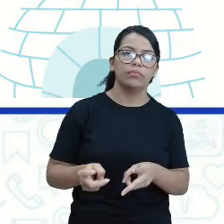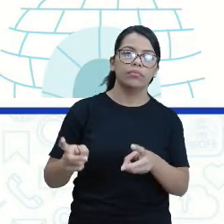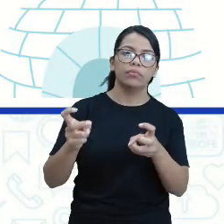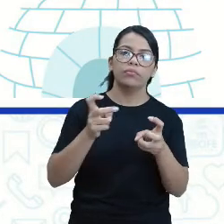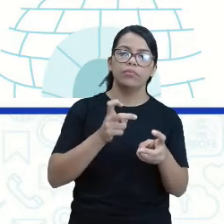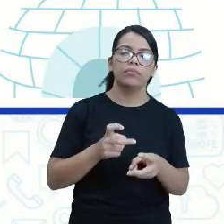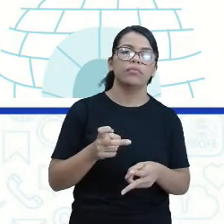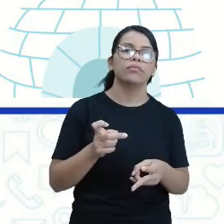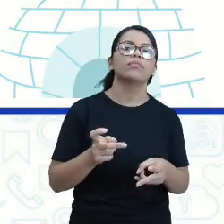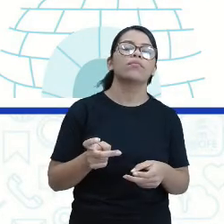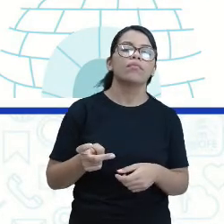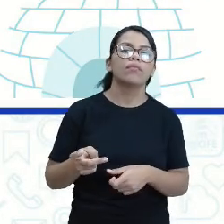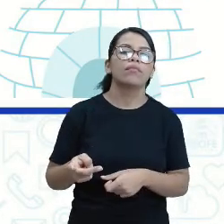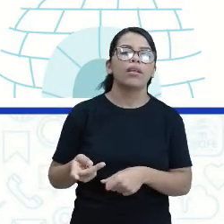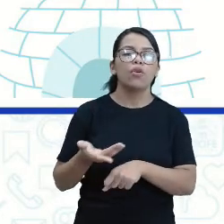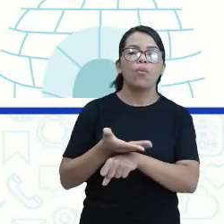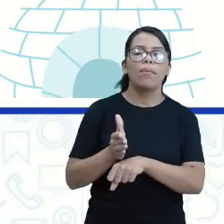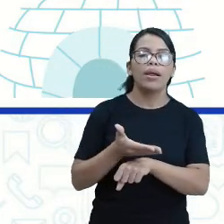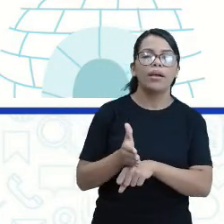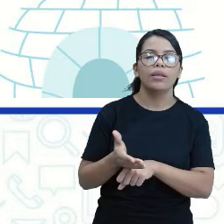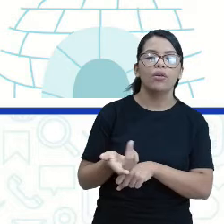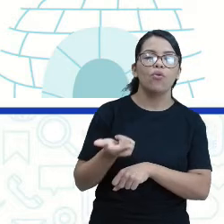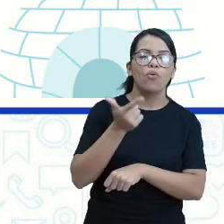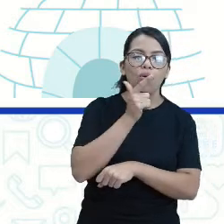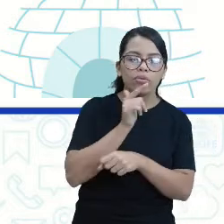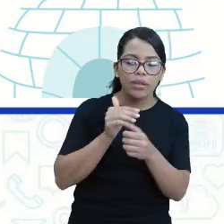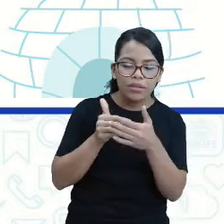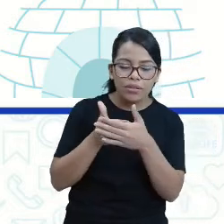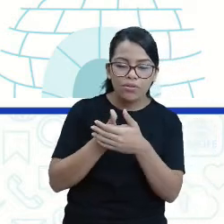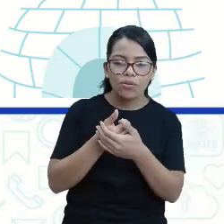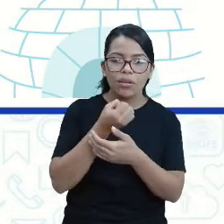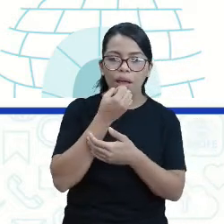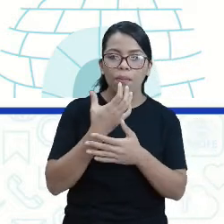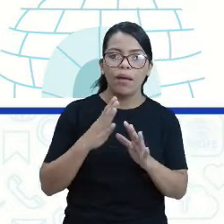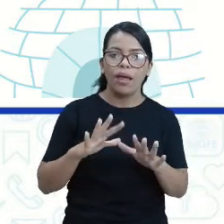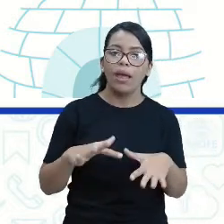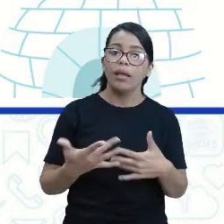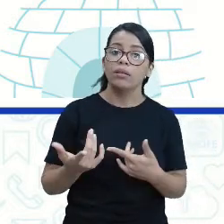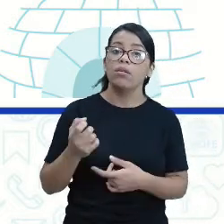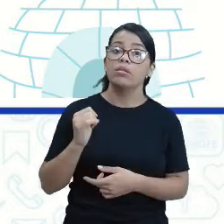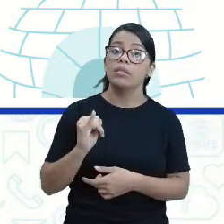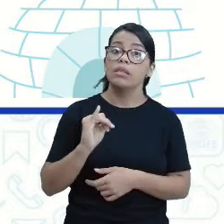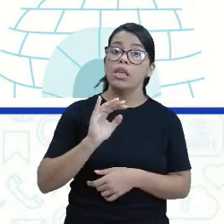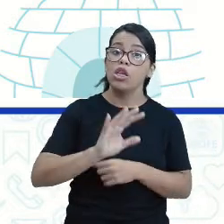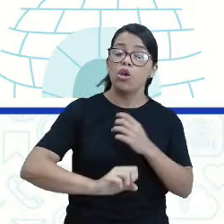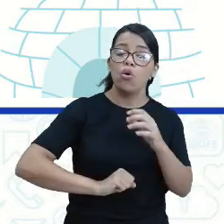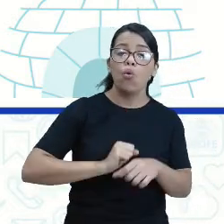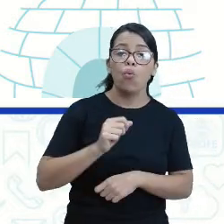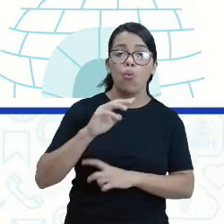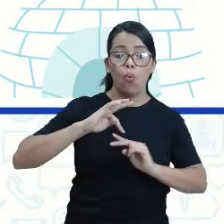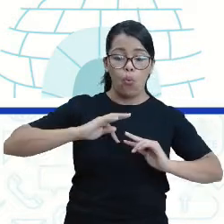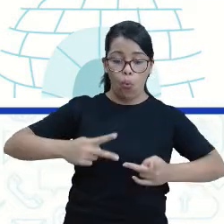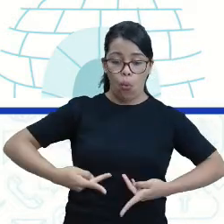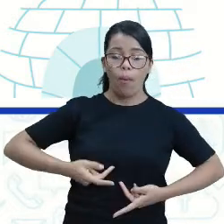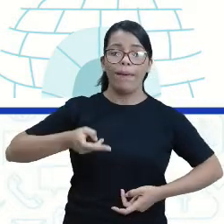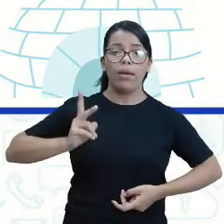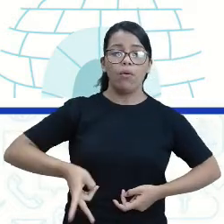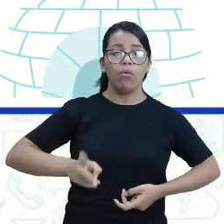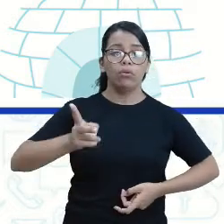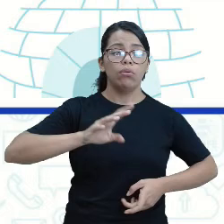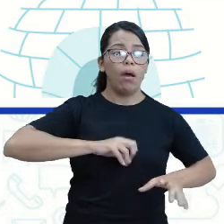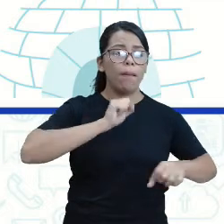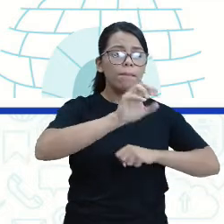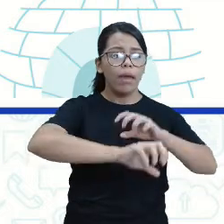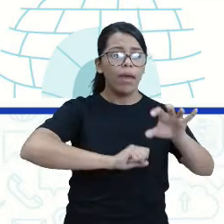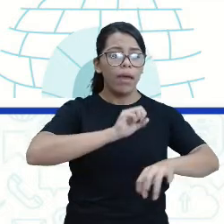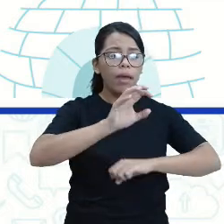se esconder bem, né, professora? Então, assim, gente, se a caçada continuar, cada vez mais o homem, ele consegue enxergar de